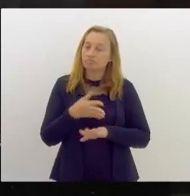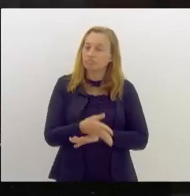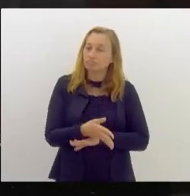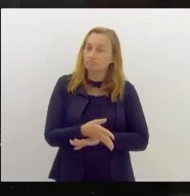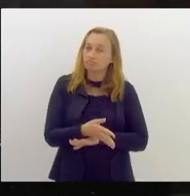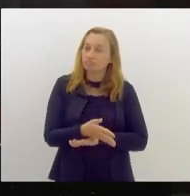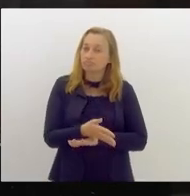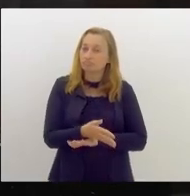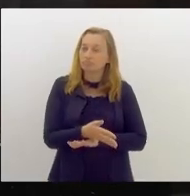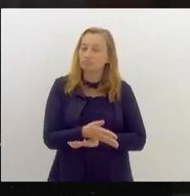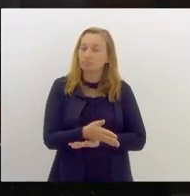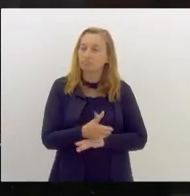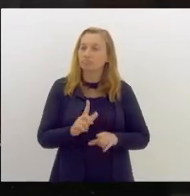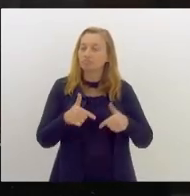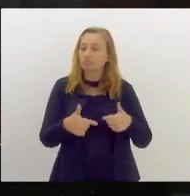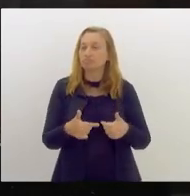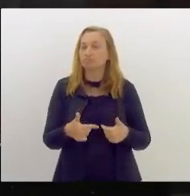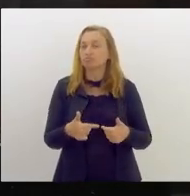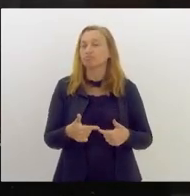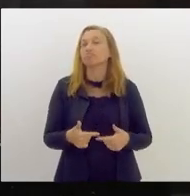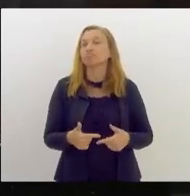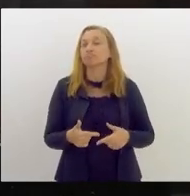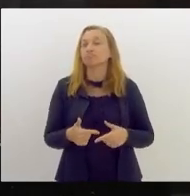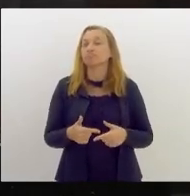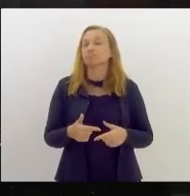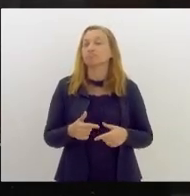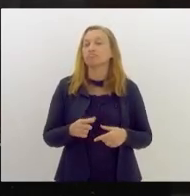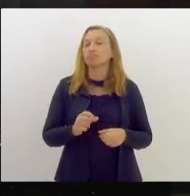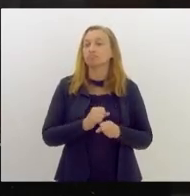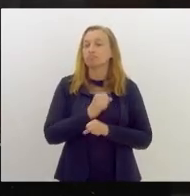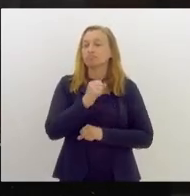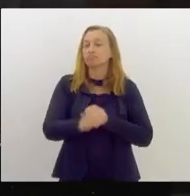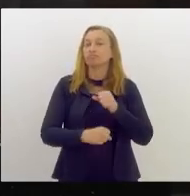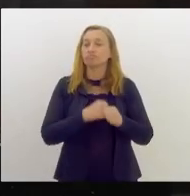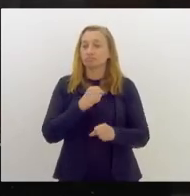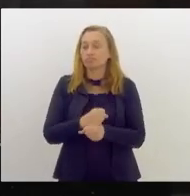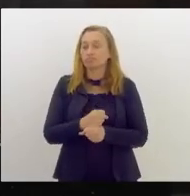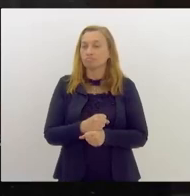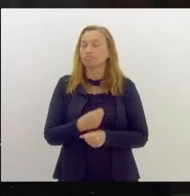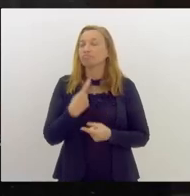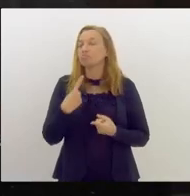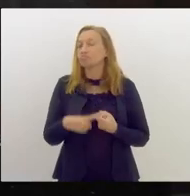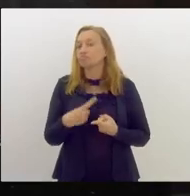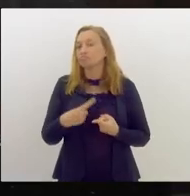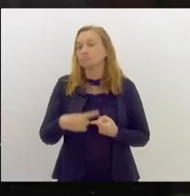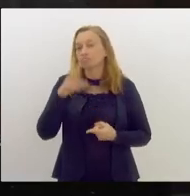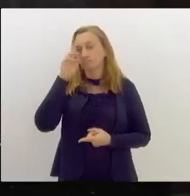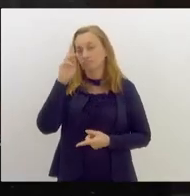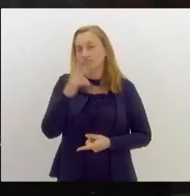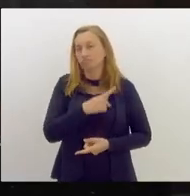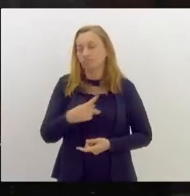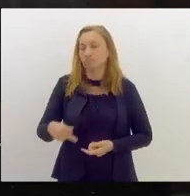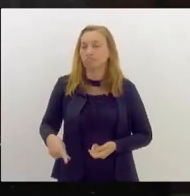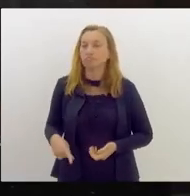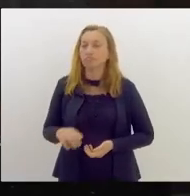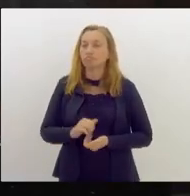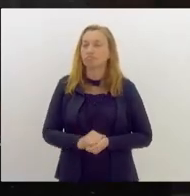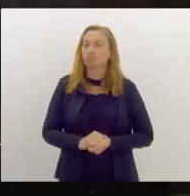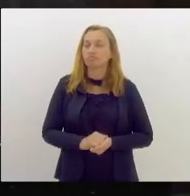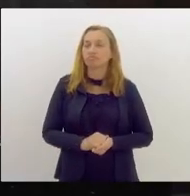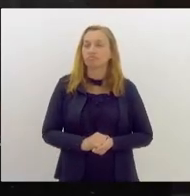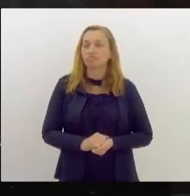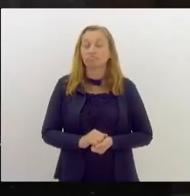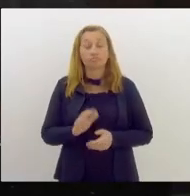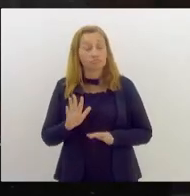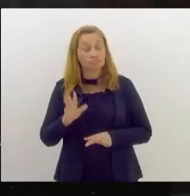vigor no Exercício seguinte E por que a senhora Presidente Imagine